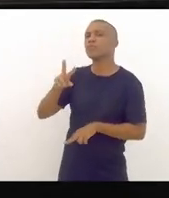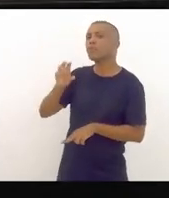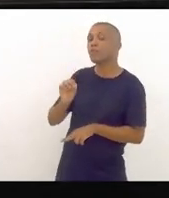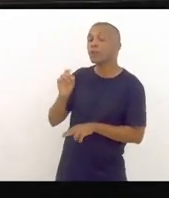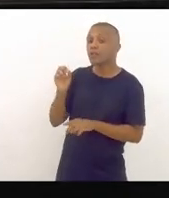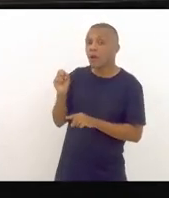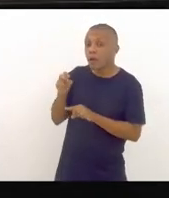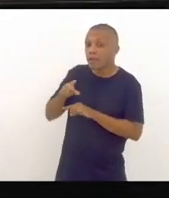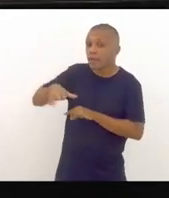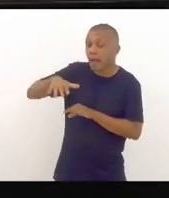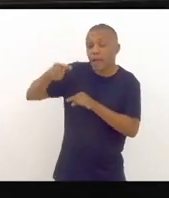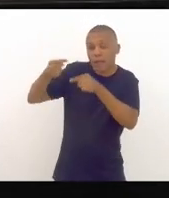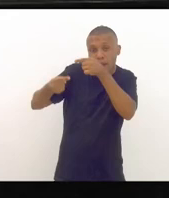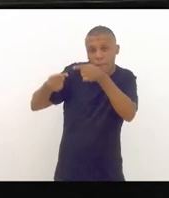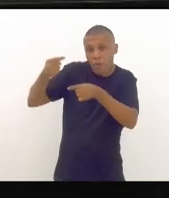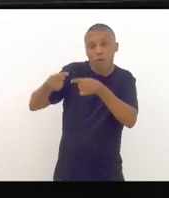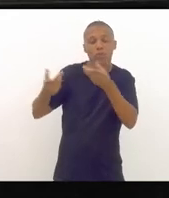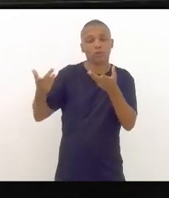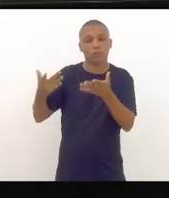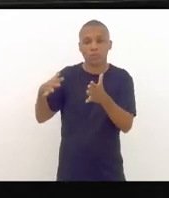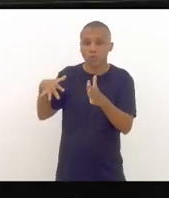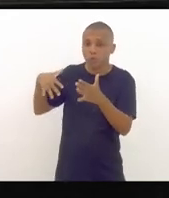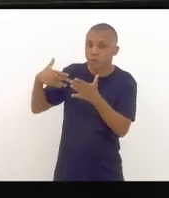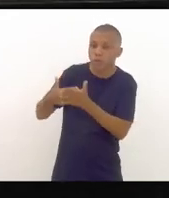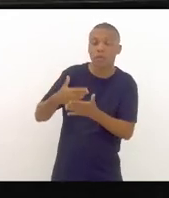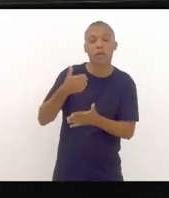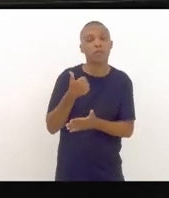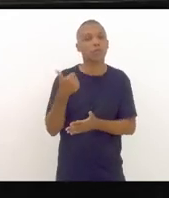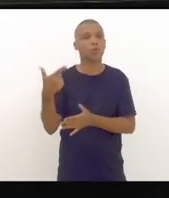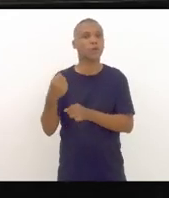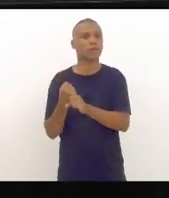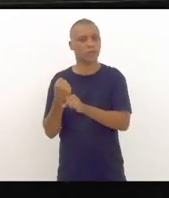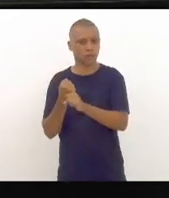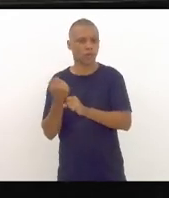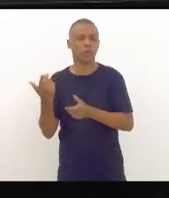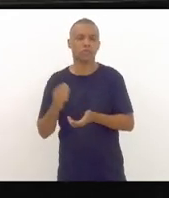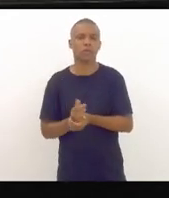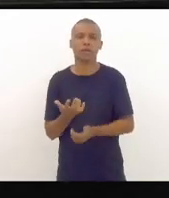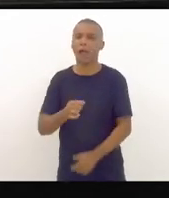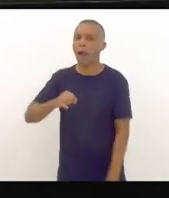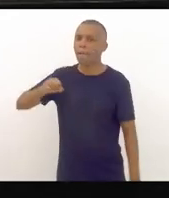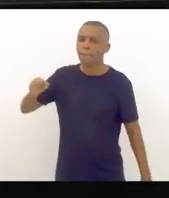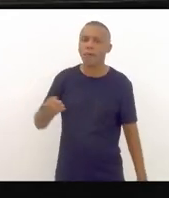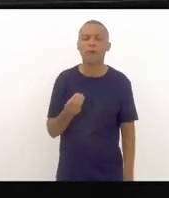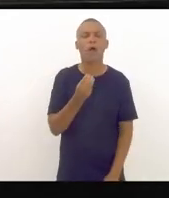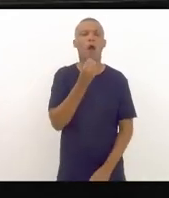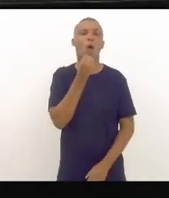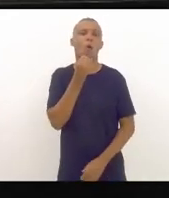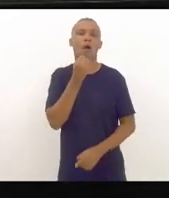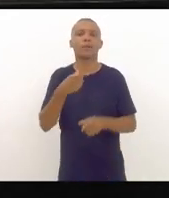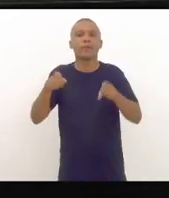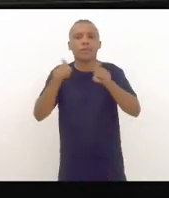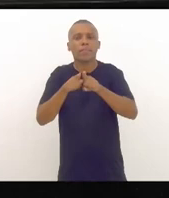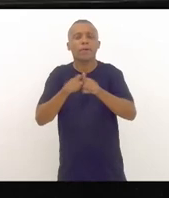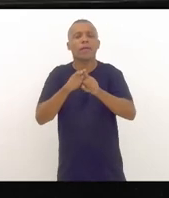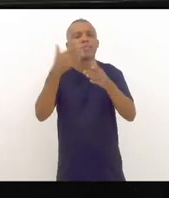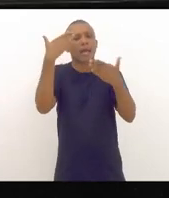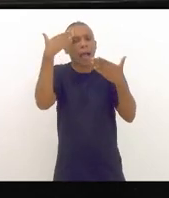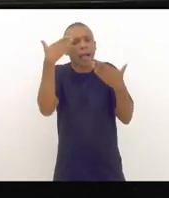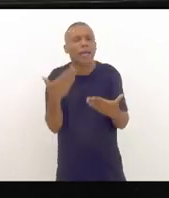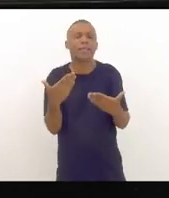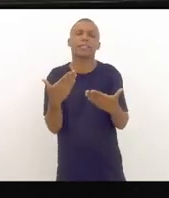né, essa que estou há 12 anos, e aproveitar a oportunidade também de